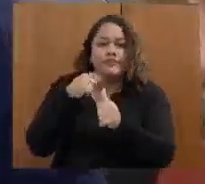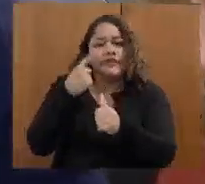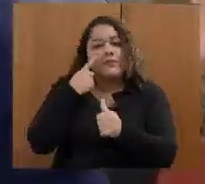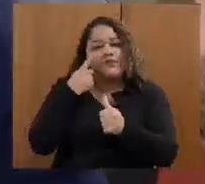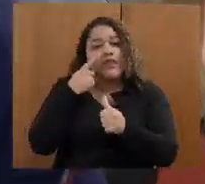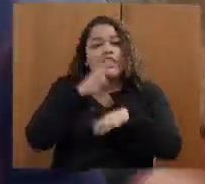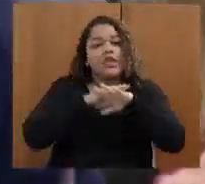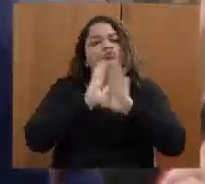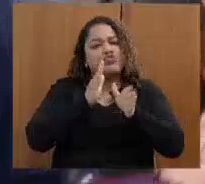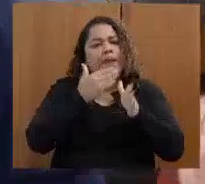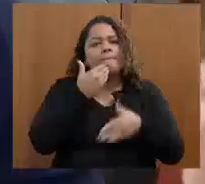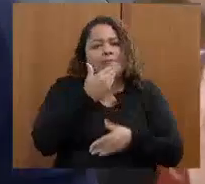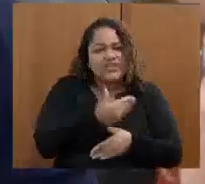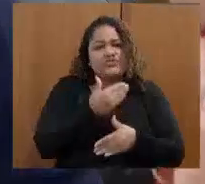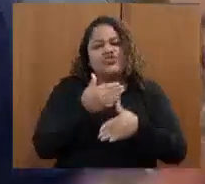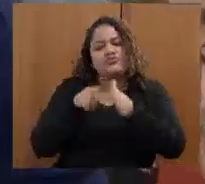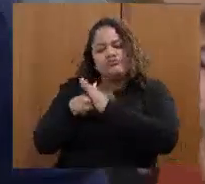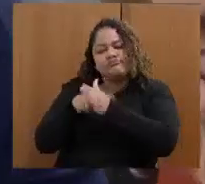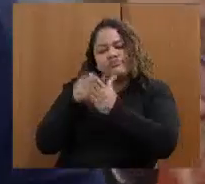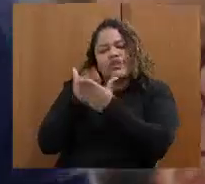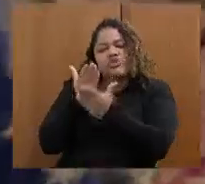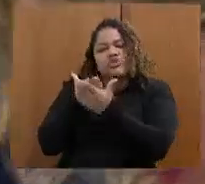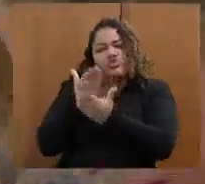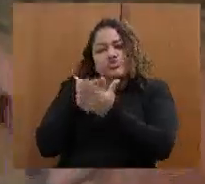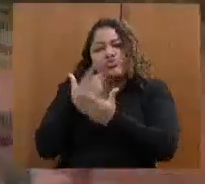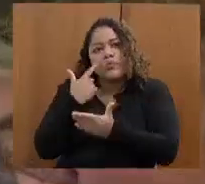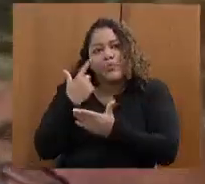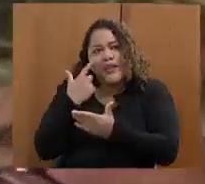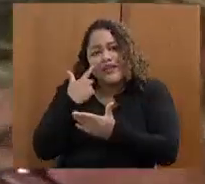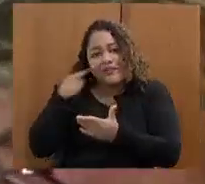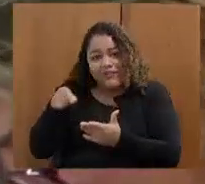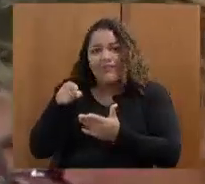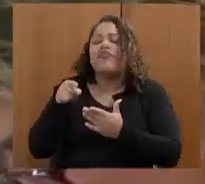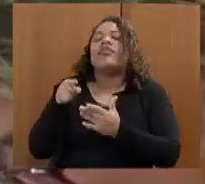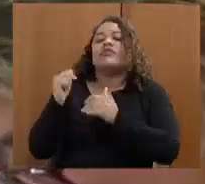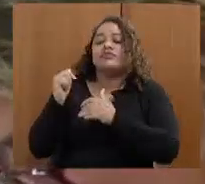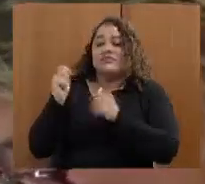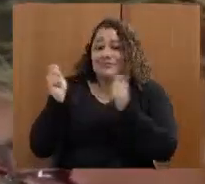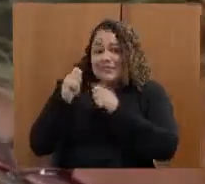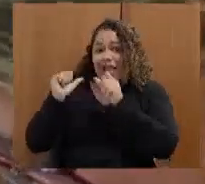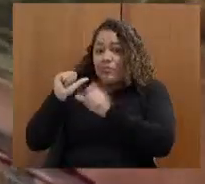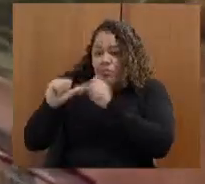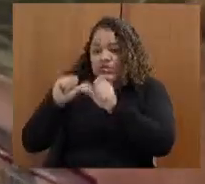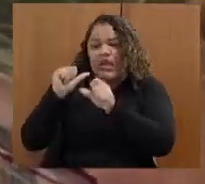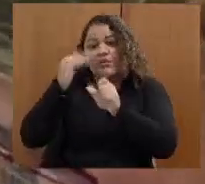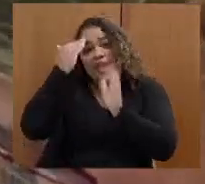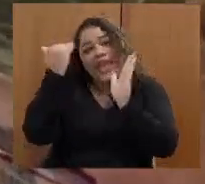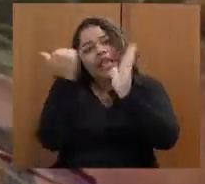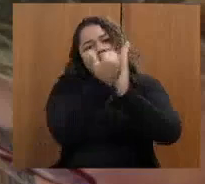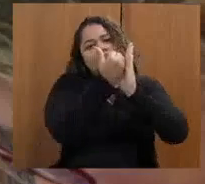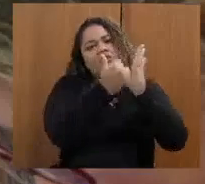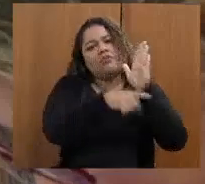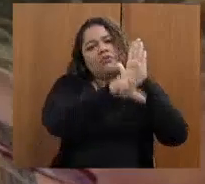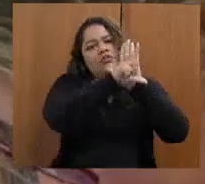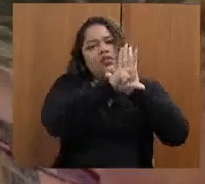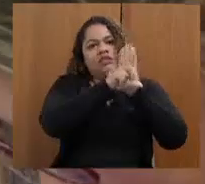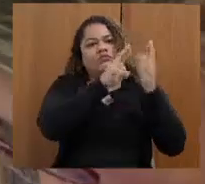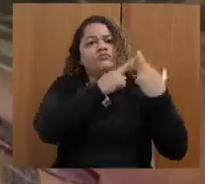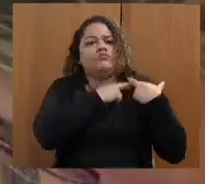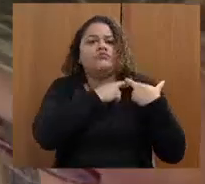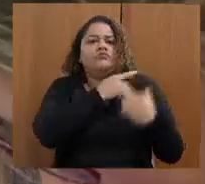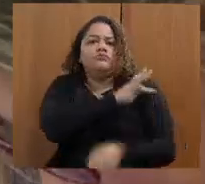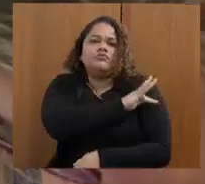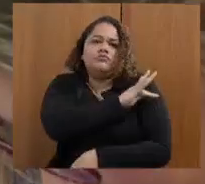se temos como fazer alguma alteração respeitada além de acessibilidade fiscal que é o que hoje nos trava em vários